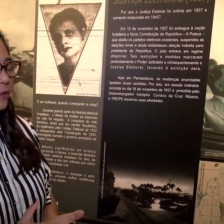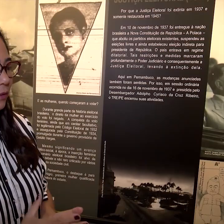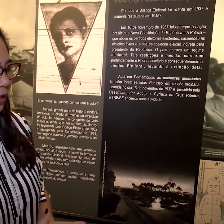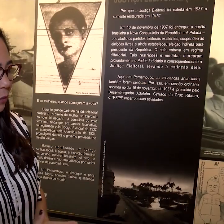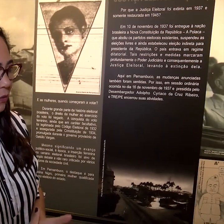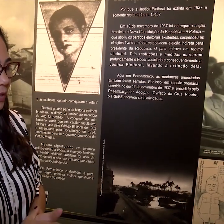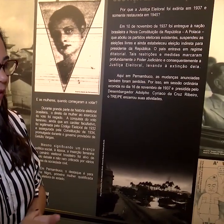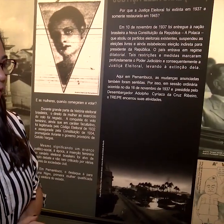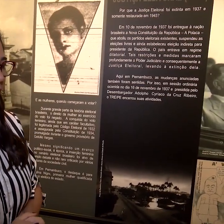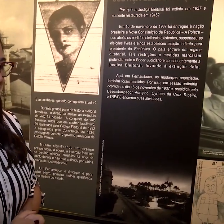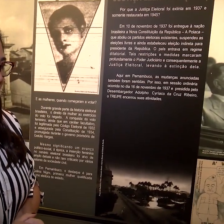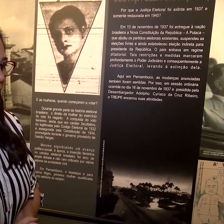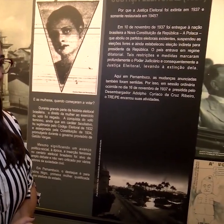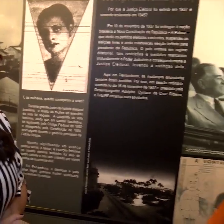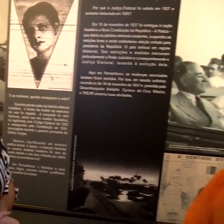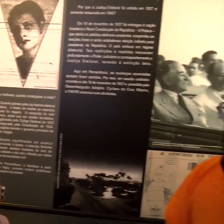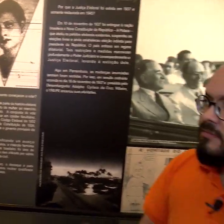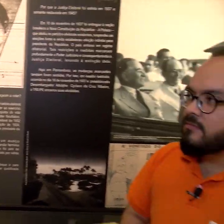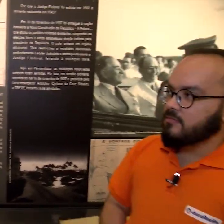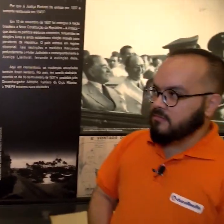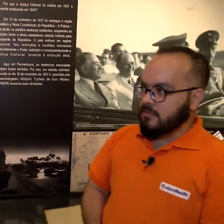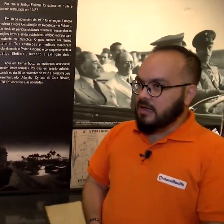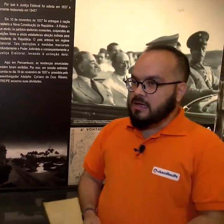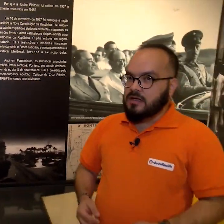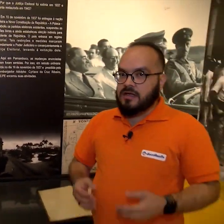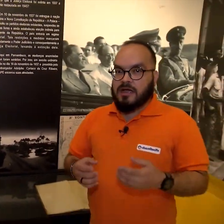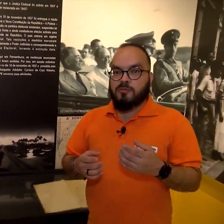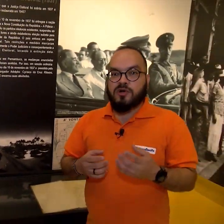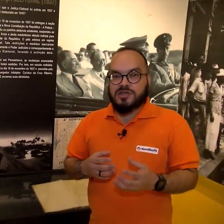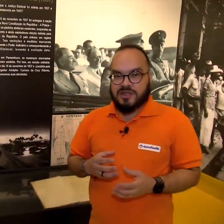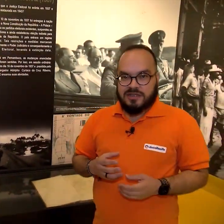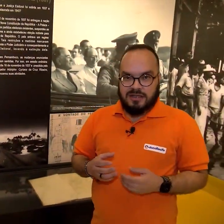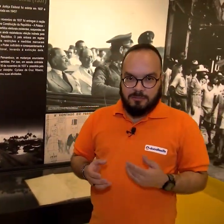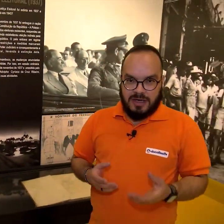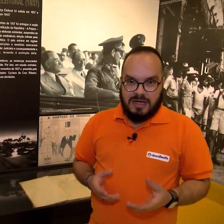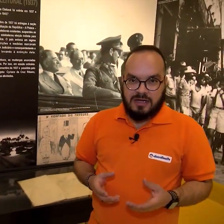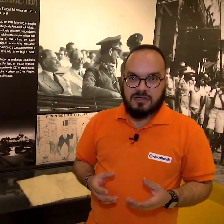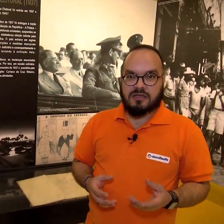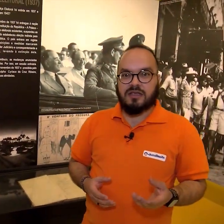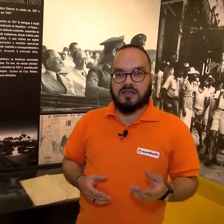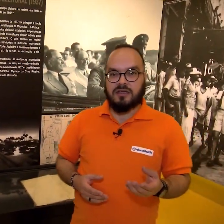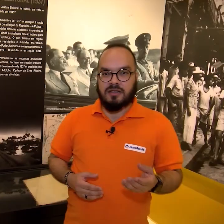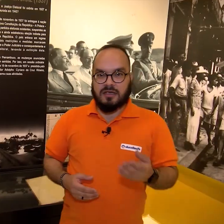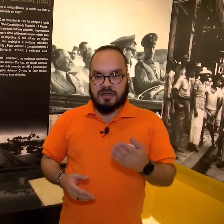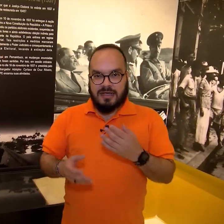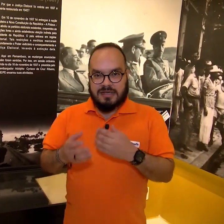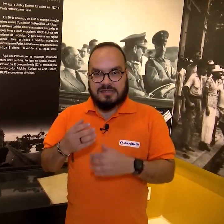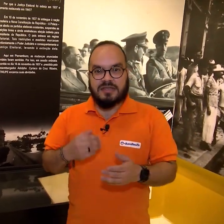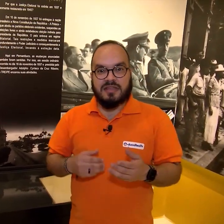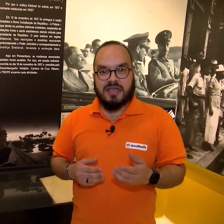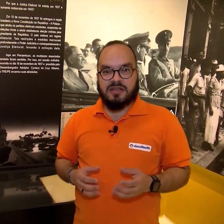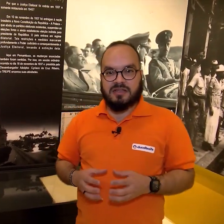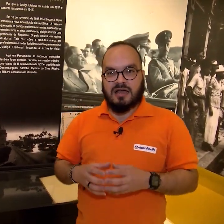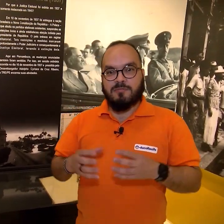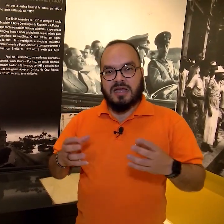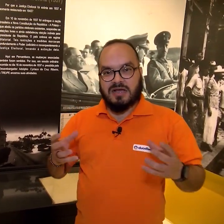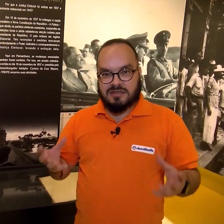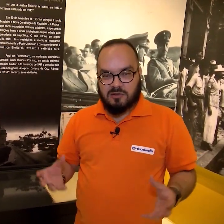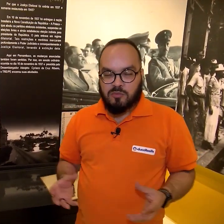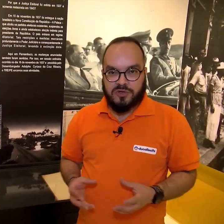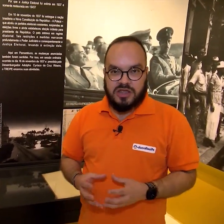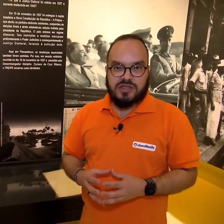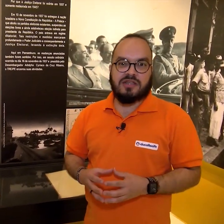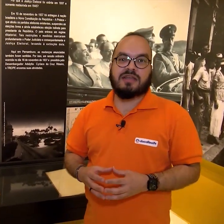nós passamos um tempo sem ter eleições. E é bom a gente lembrar que essa ideia da